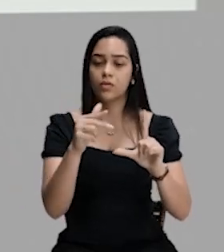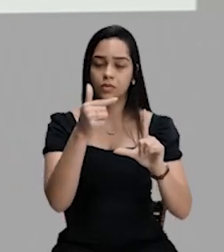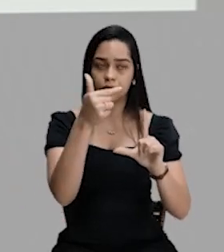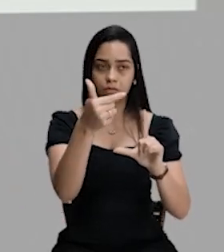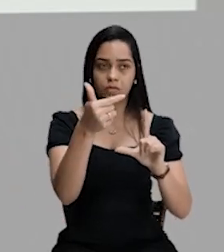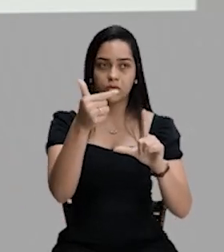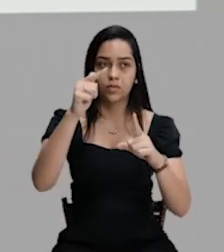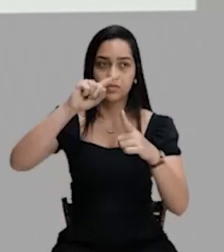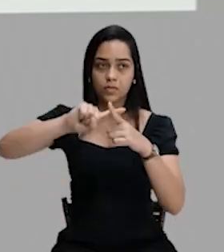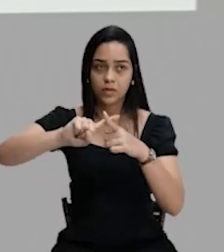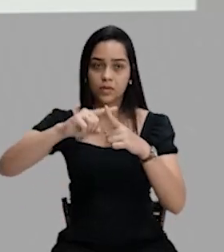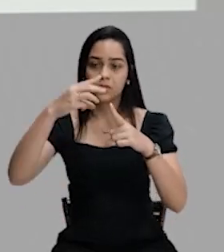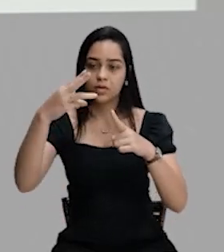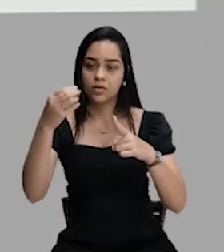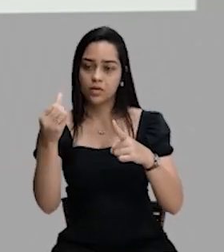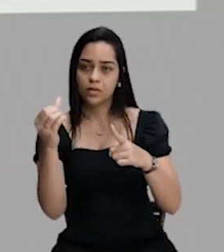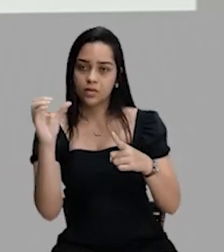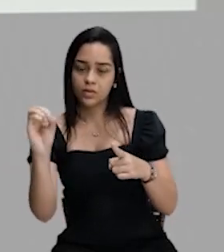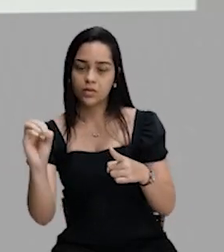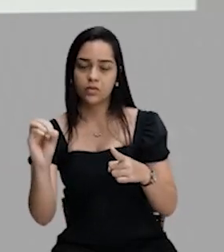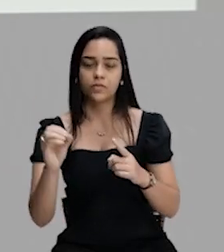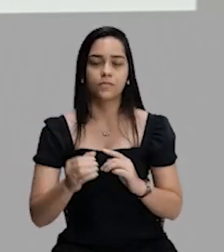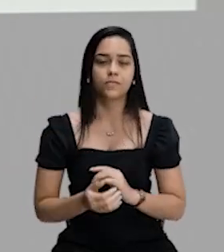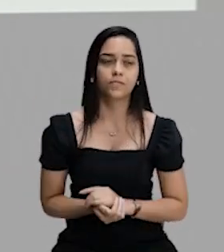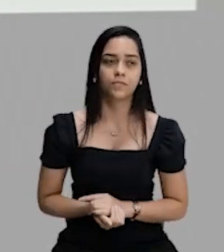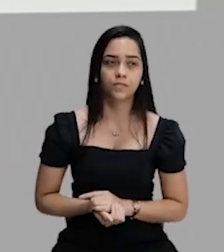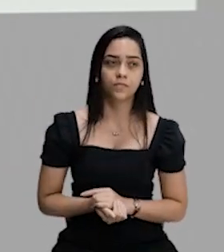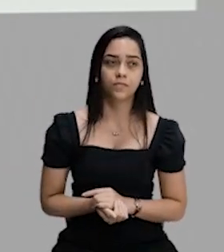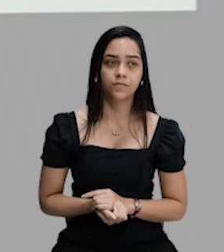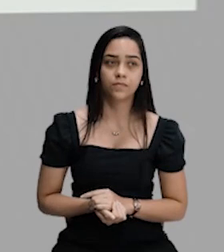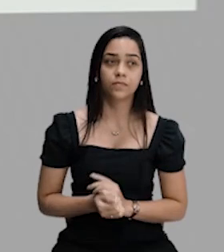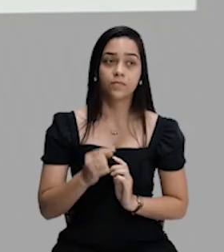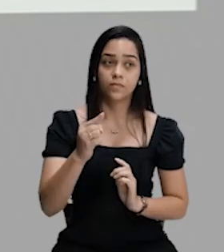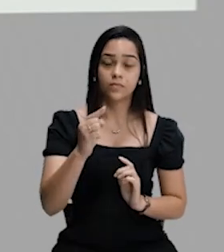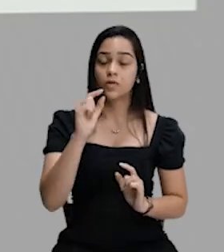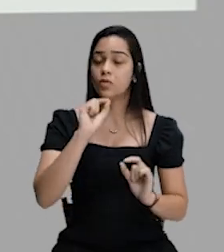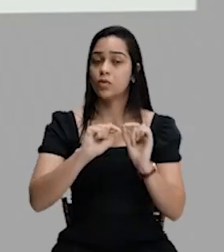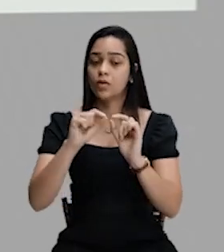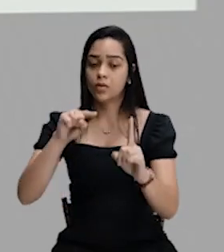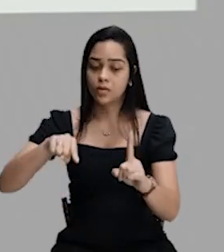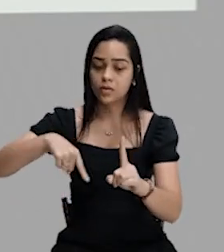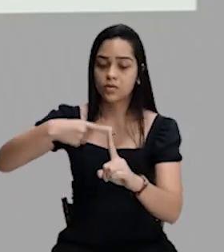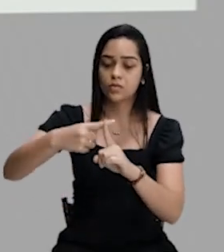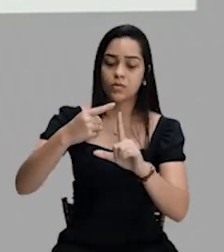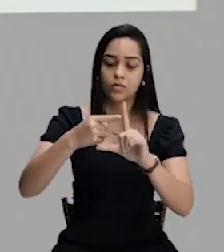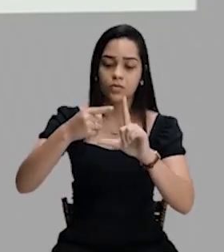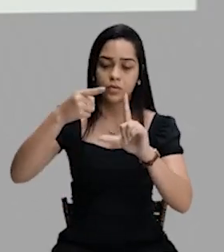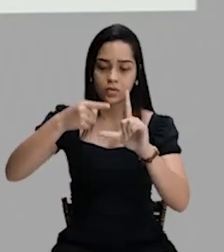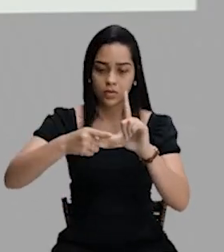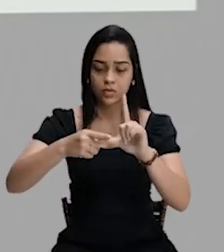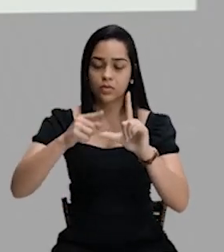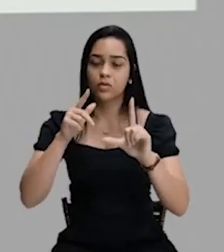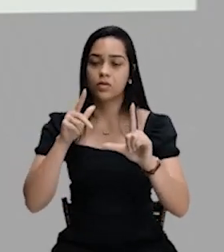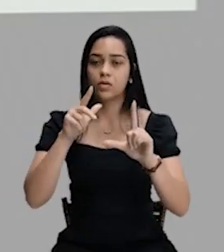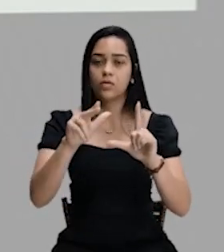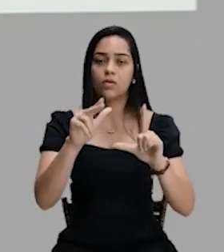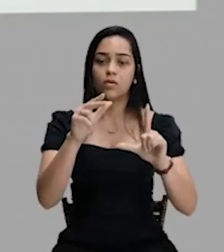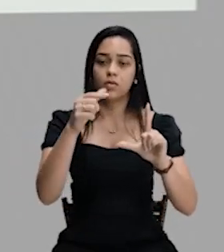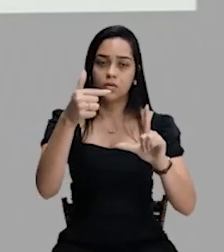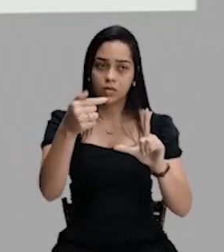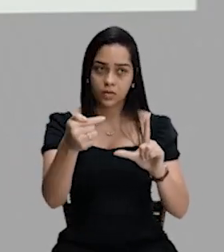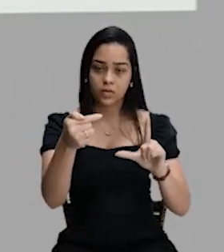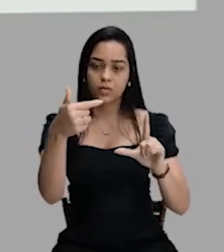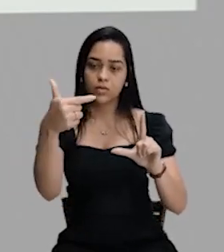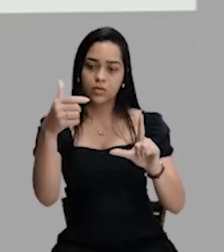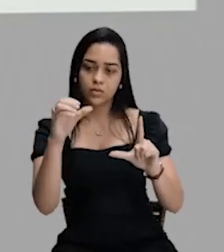2 x 360 Então você vai ter que a soma dos ângulos internos vai ser igual a